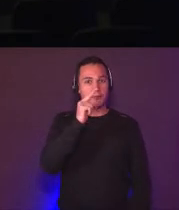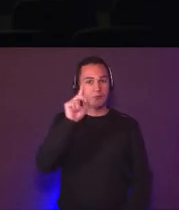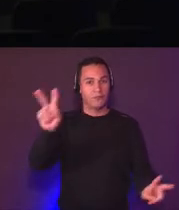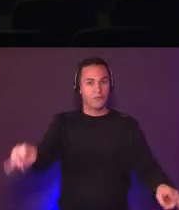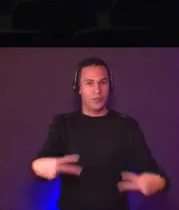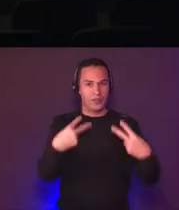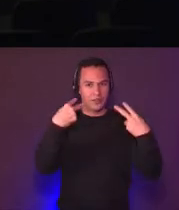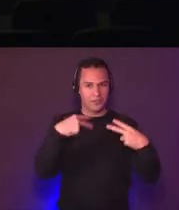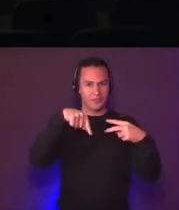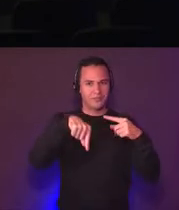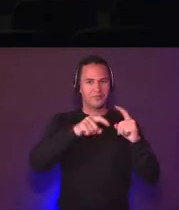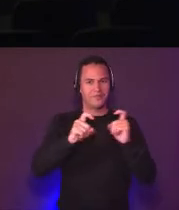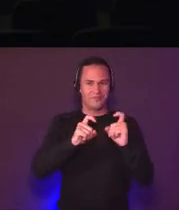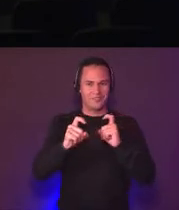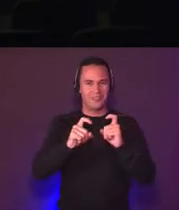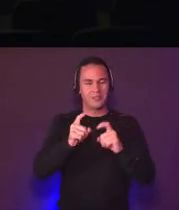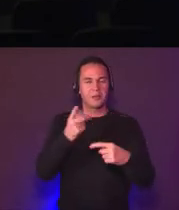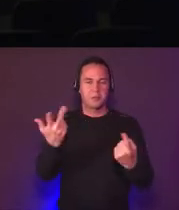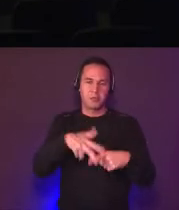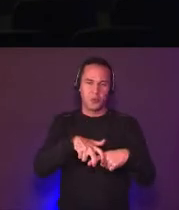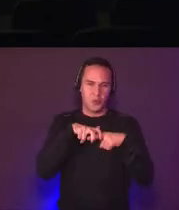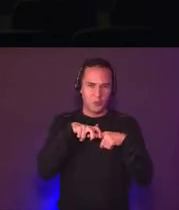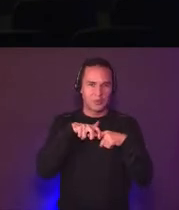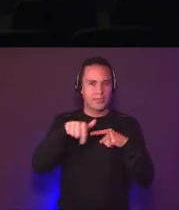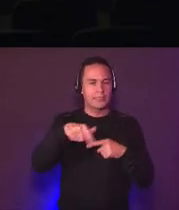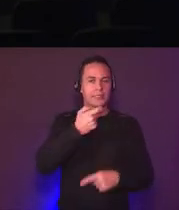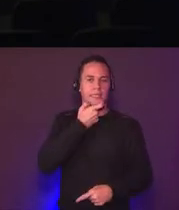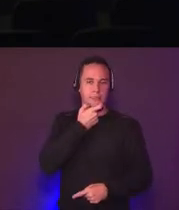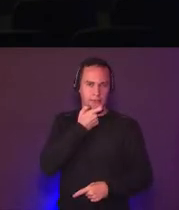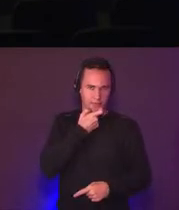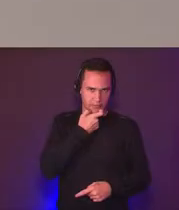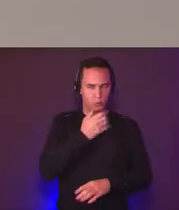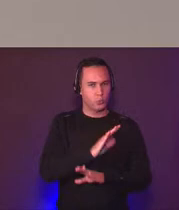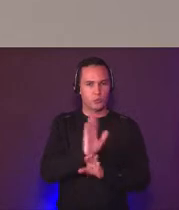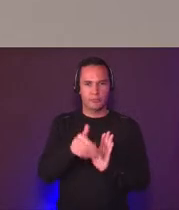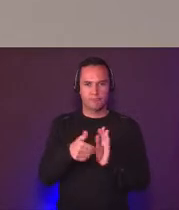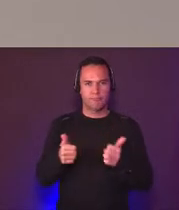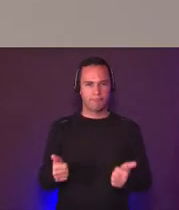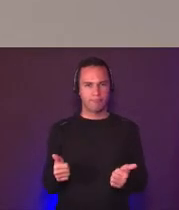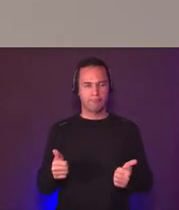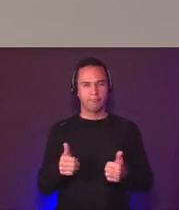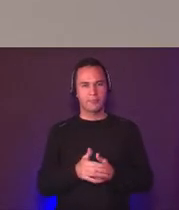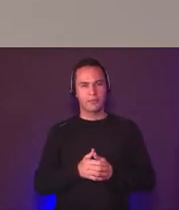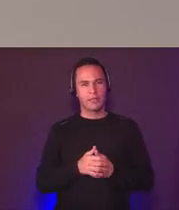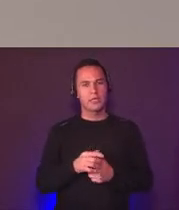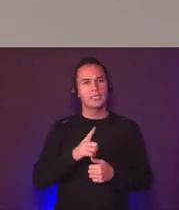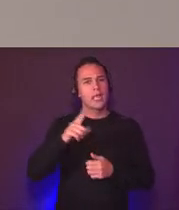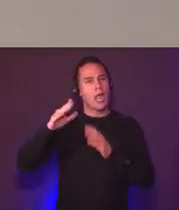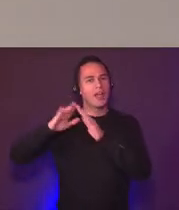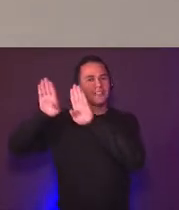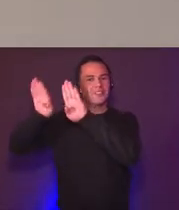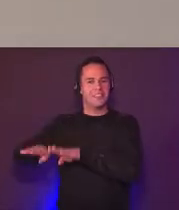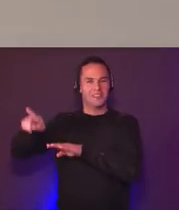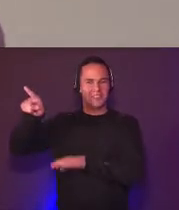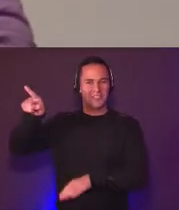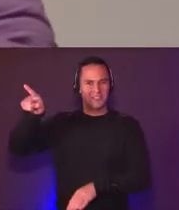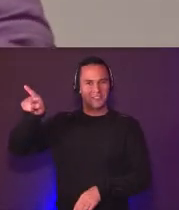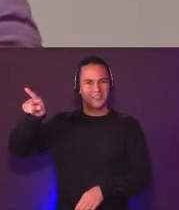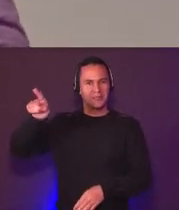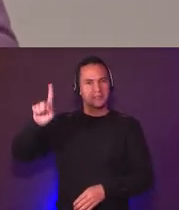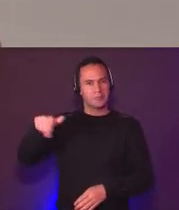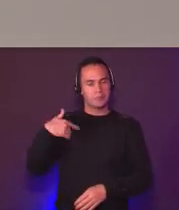assistindo a sessão, por isso que a gente vai fazer totalmente em inglês, né? Ele está lá na casa dele,